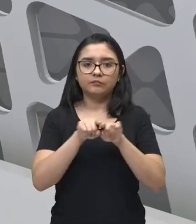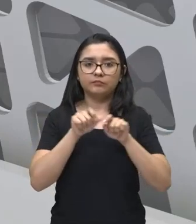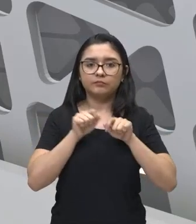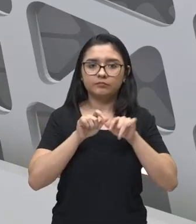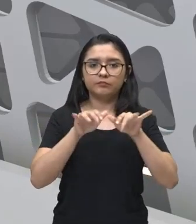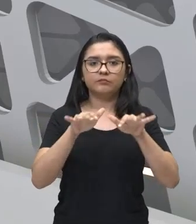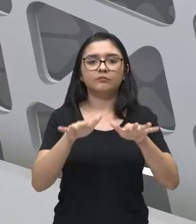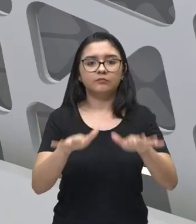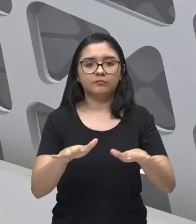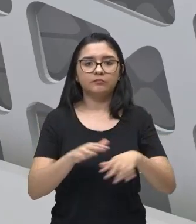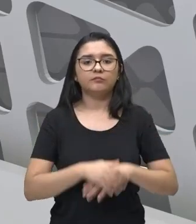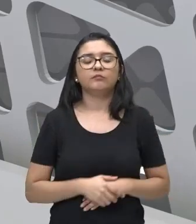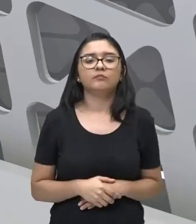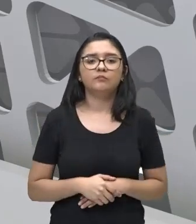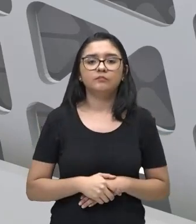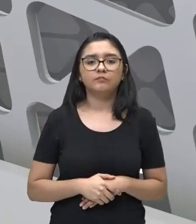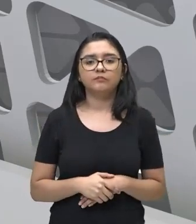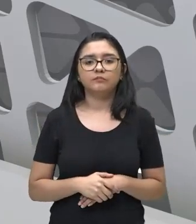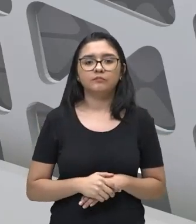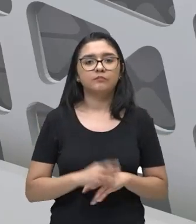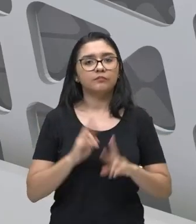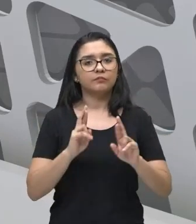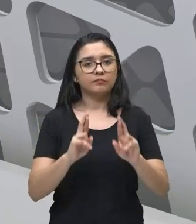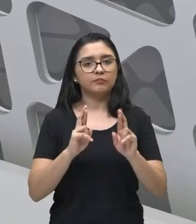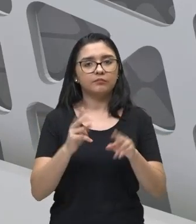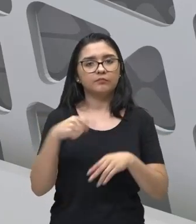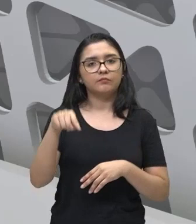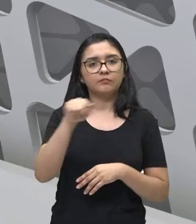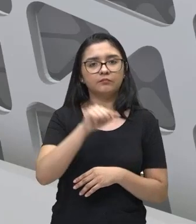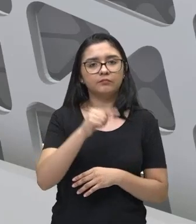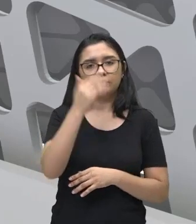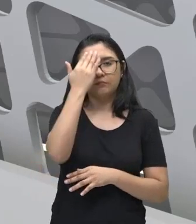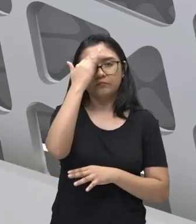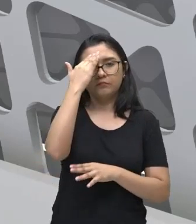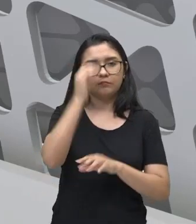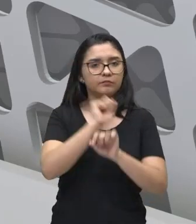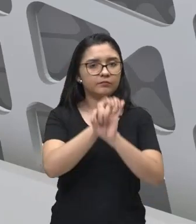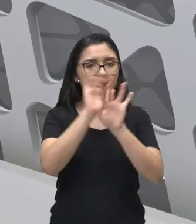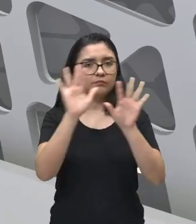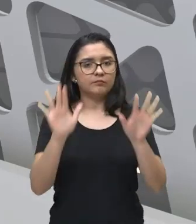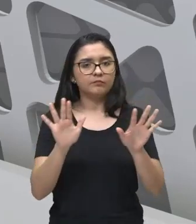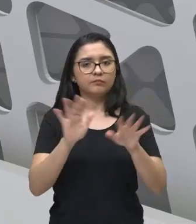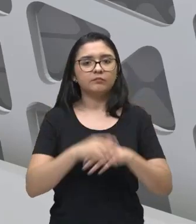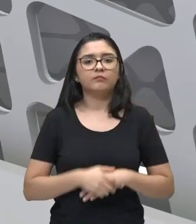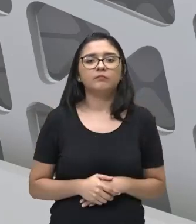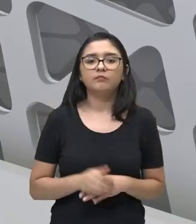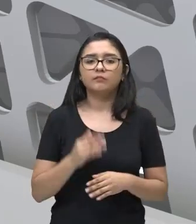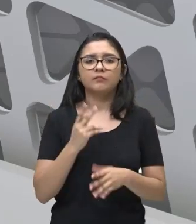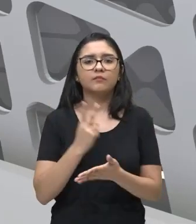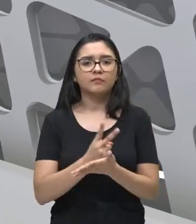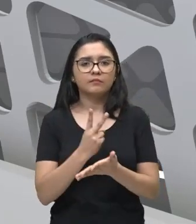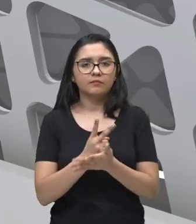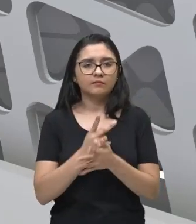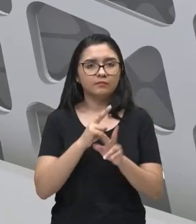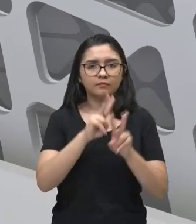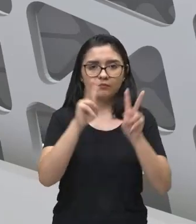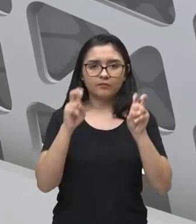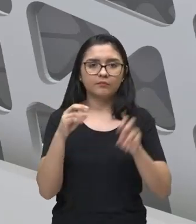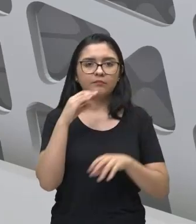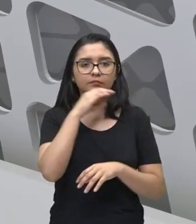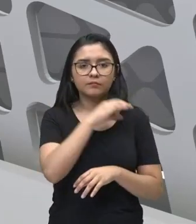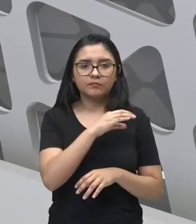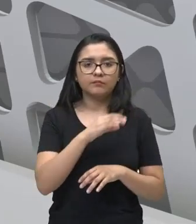irradiação ou radiação. Eu espero que vocês tenham entendido que sempre que falarmos sobre calor,